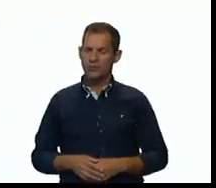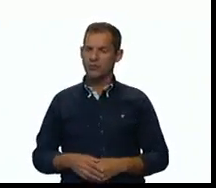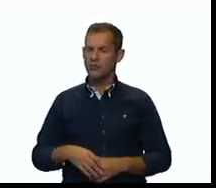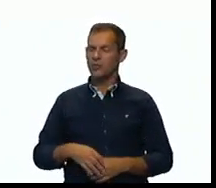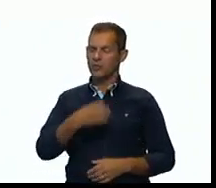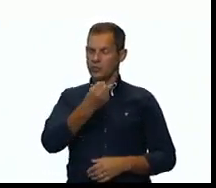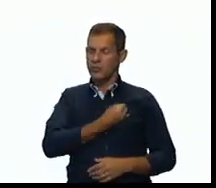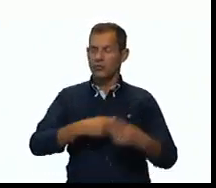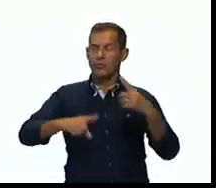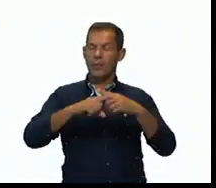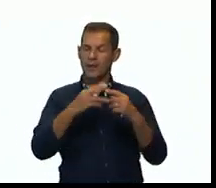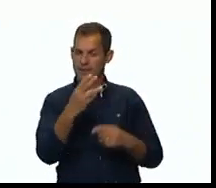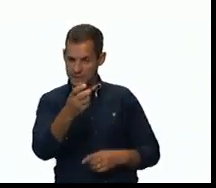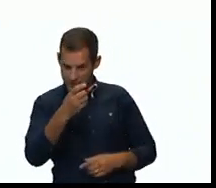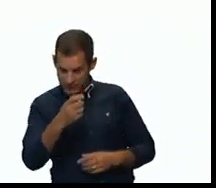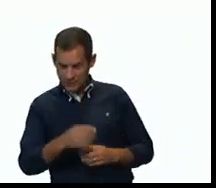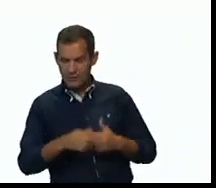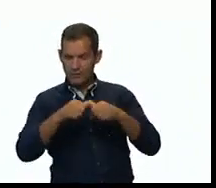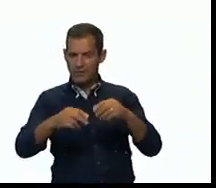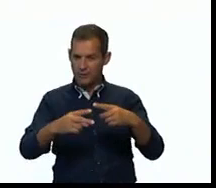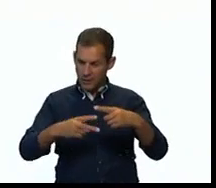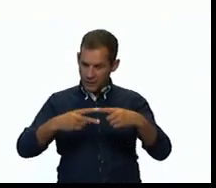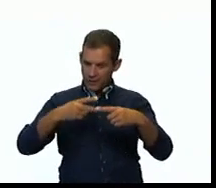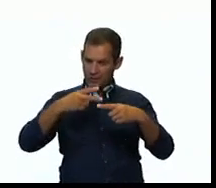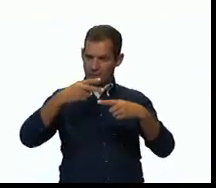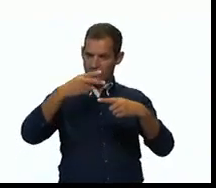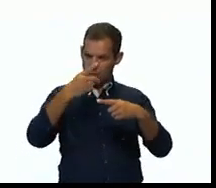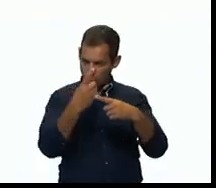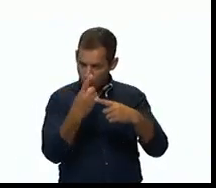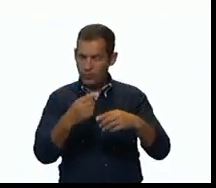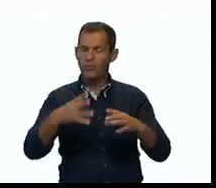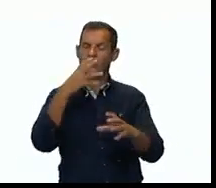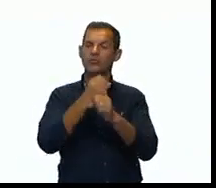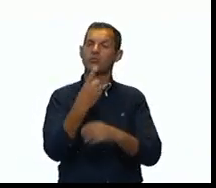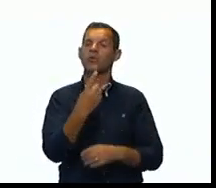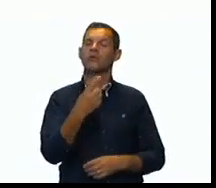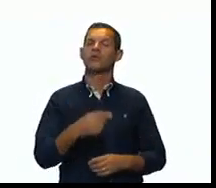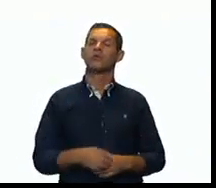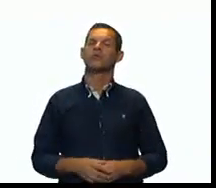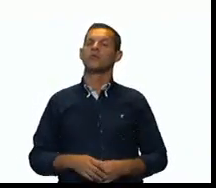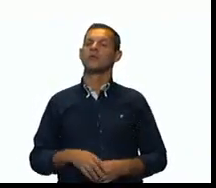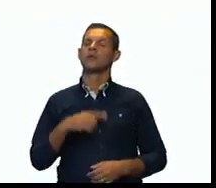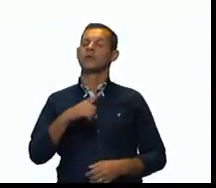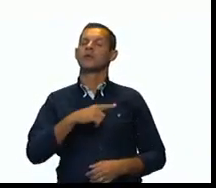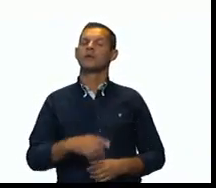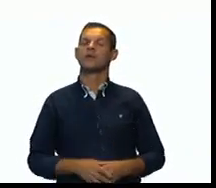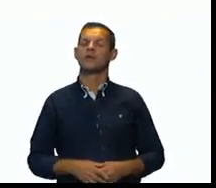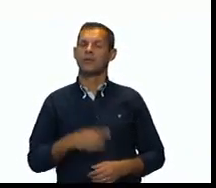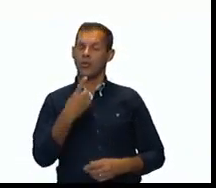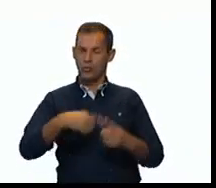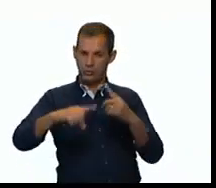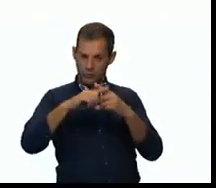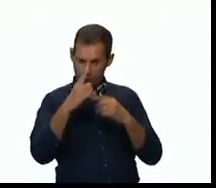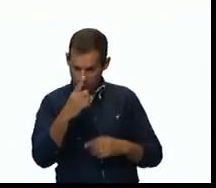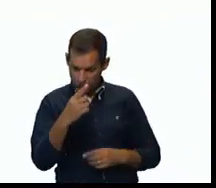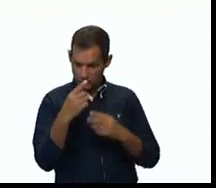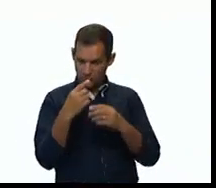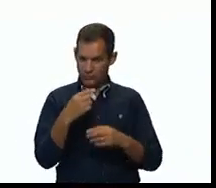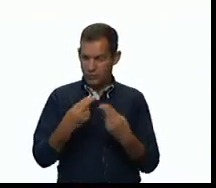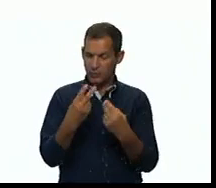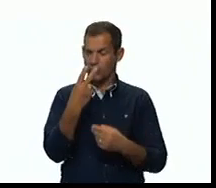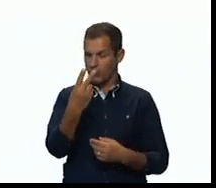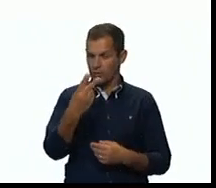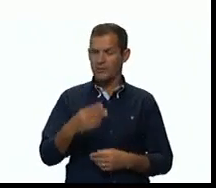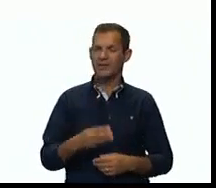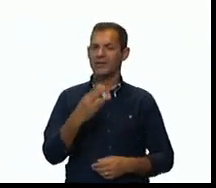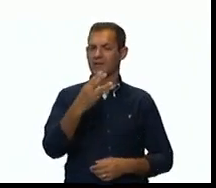expoente. Mais 3x, o x ele está elevado a 1. Somando 1 no expoente, nós vamos ter 1 mais 1, 2.